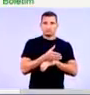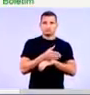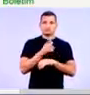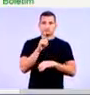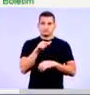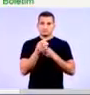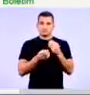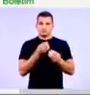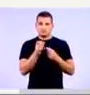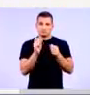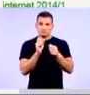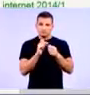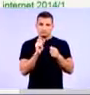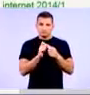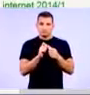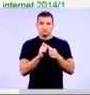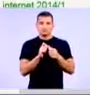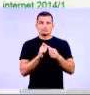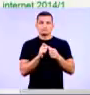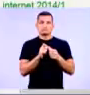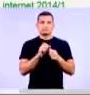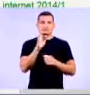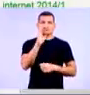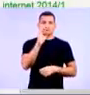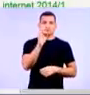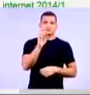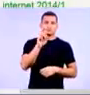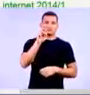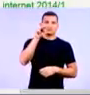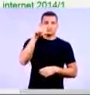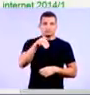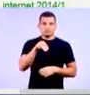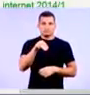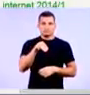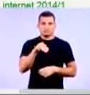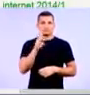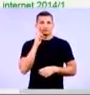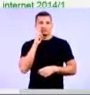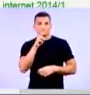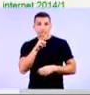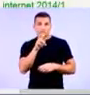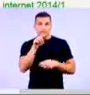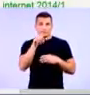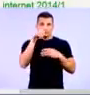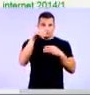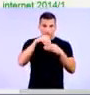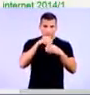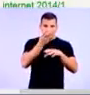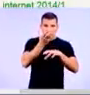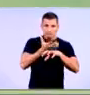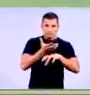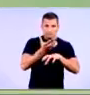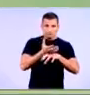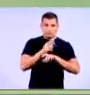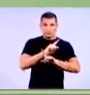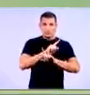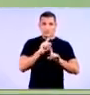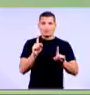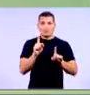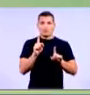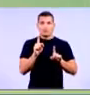vocês realizam o fórum da disciplina. Vejam que é dentro da disciplina, não é